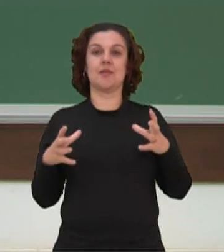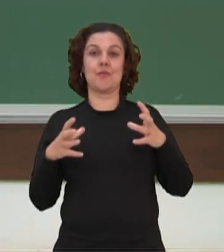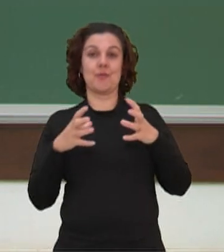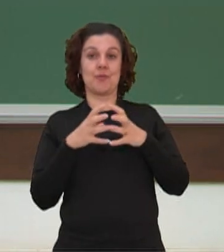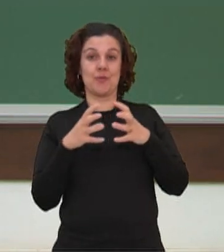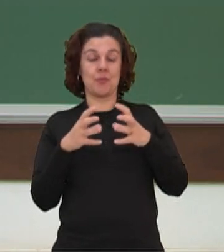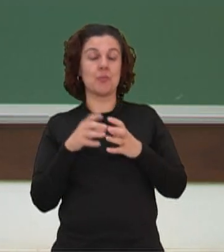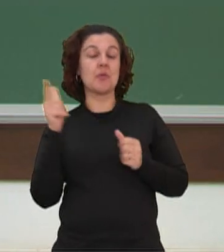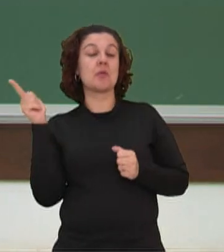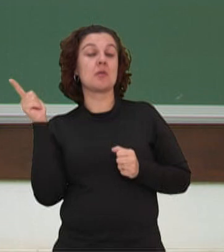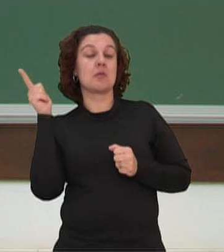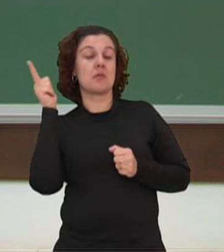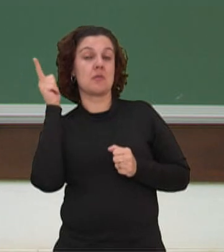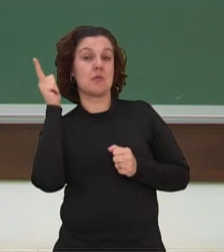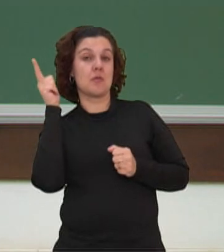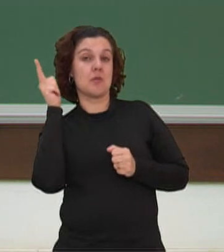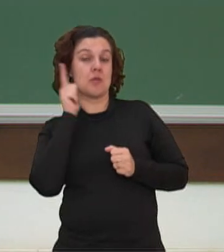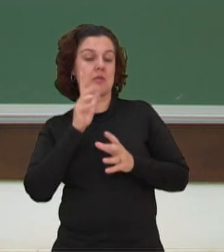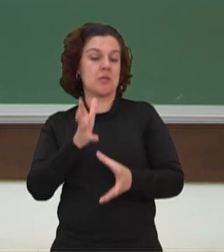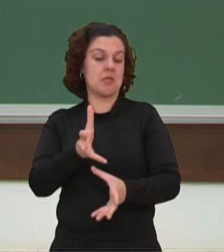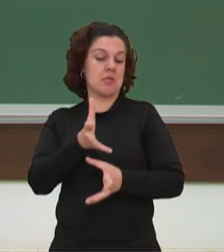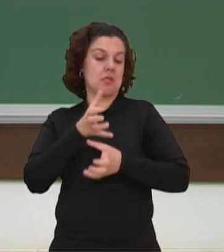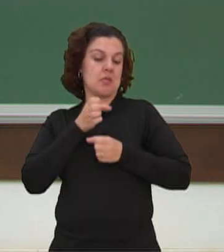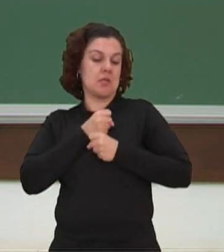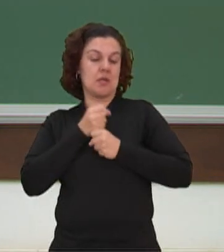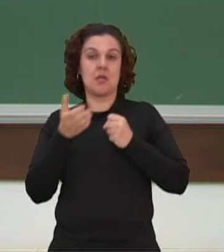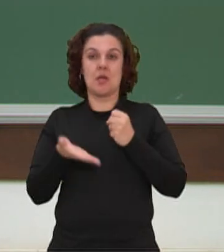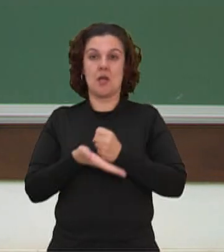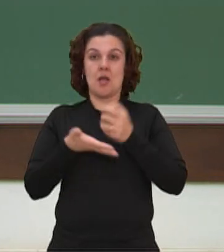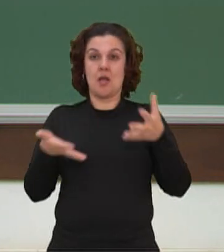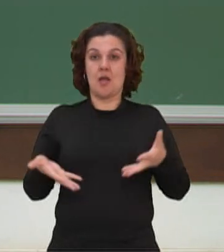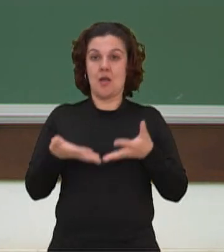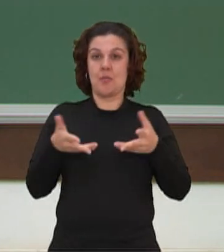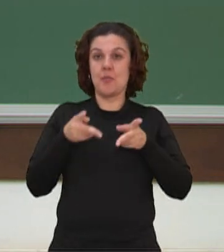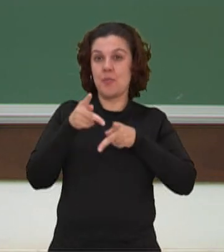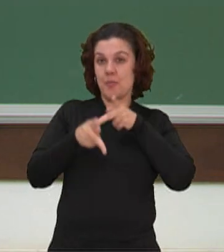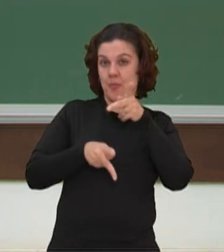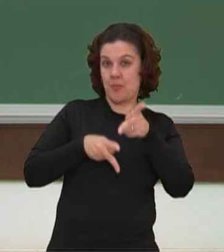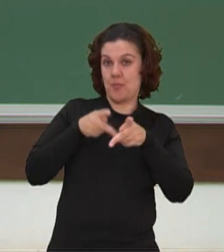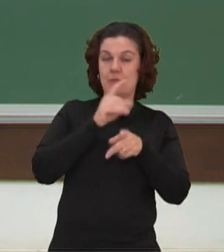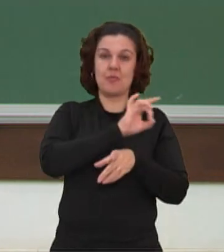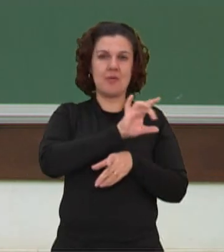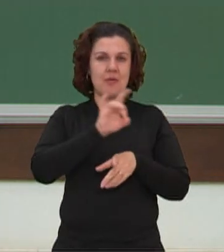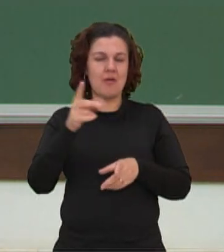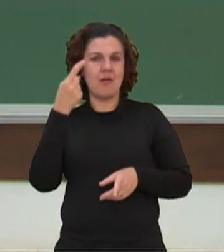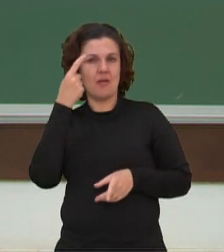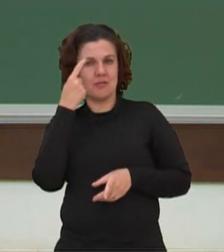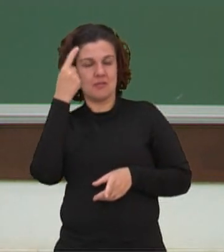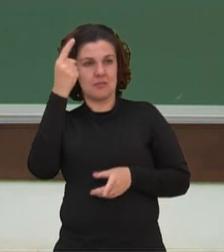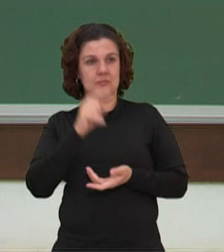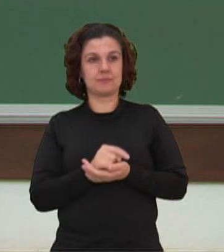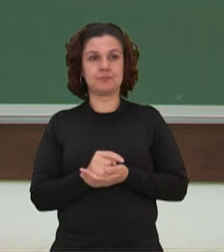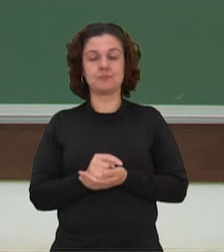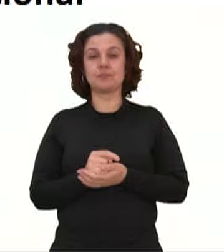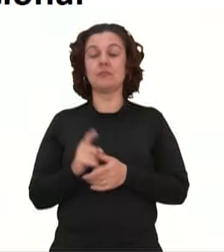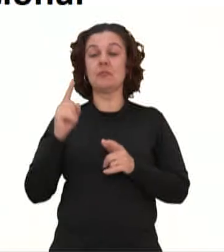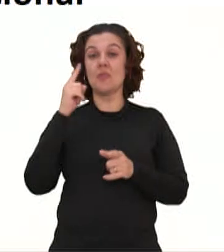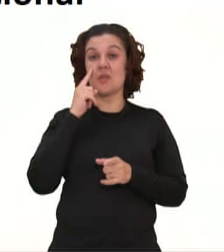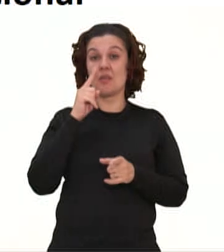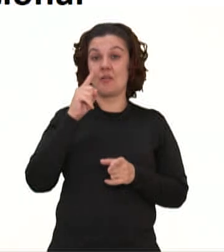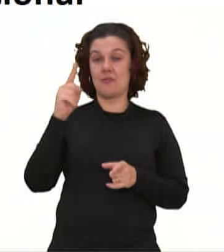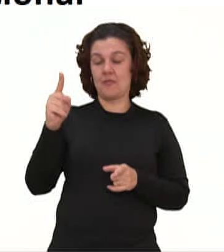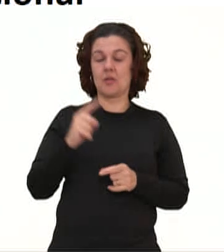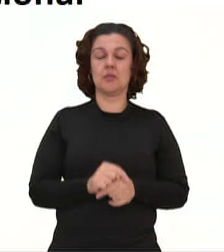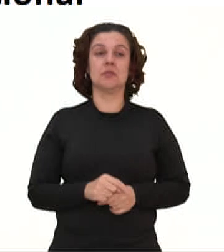que conseguiram atrair grande apoio de parte da população para cada uma de suas ideias. Desse lado de cá, você